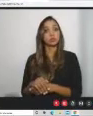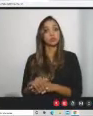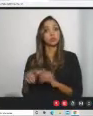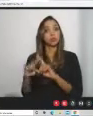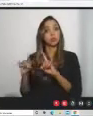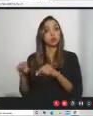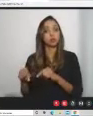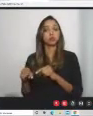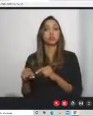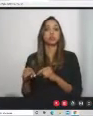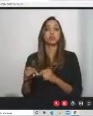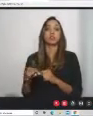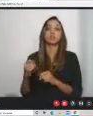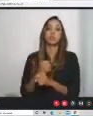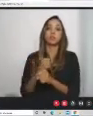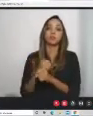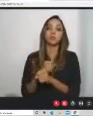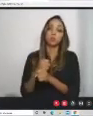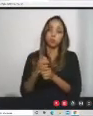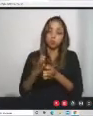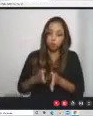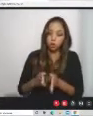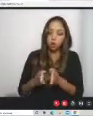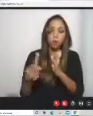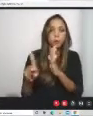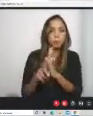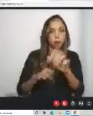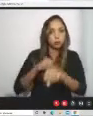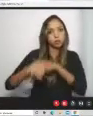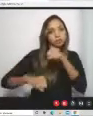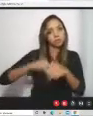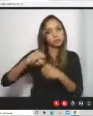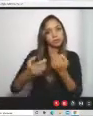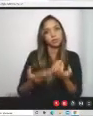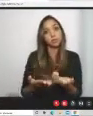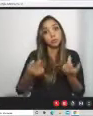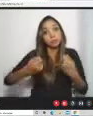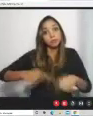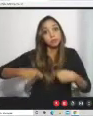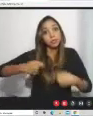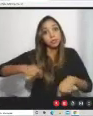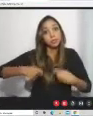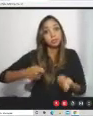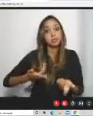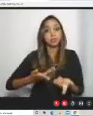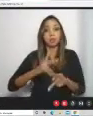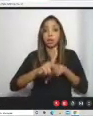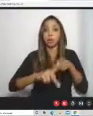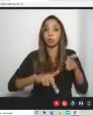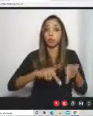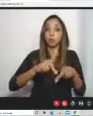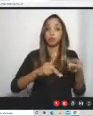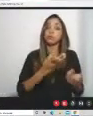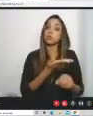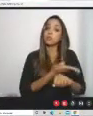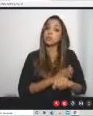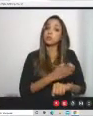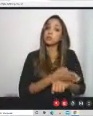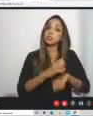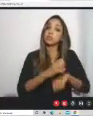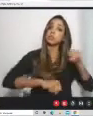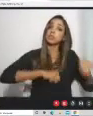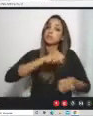desenvolver essas ciclovias, tendo em vista que há uma grande necessidade devido à grande demanda da população que está praticando essa atividade. E a